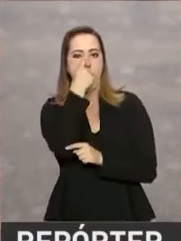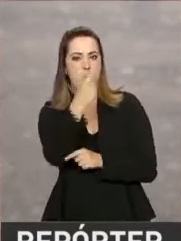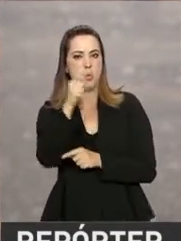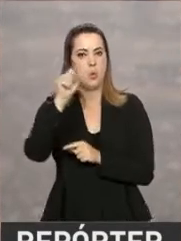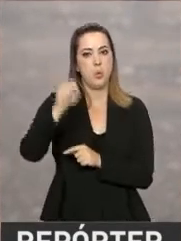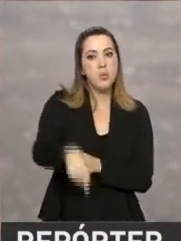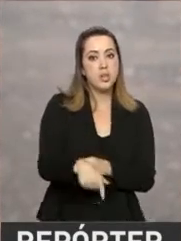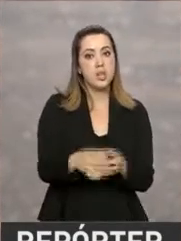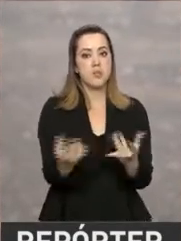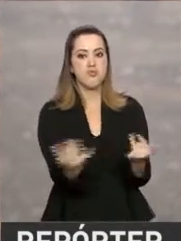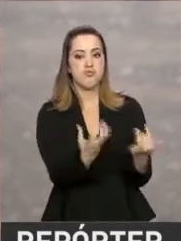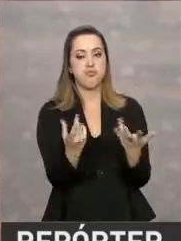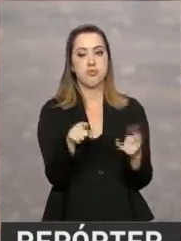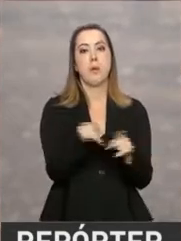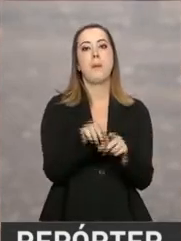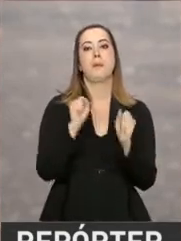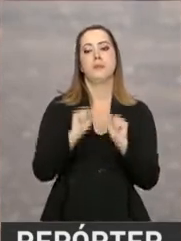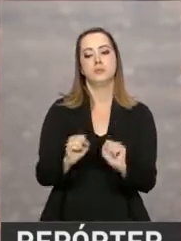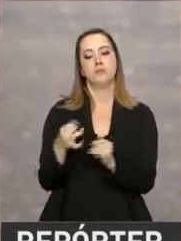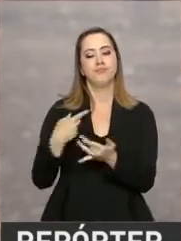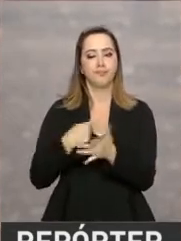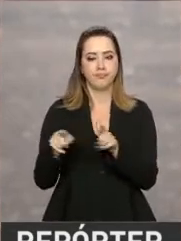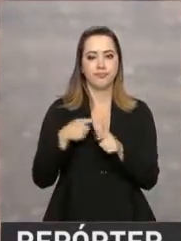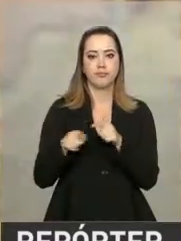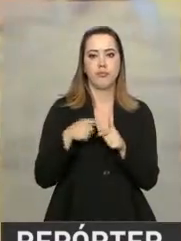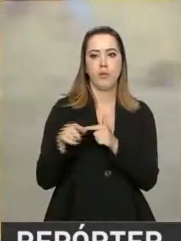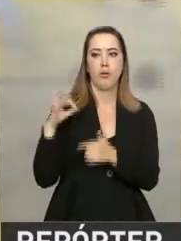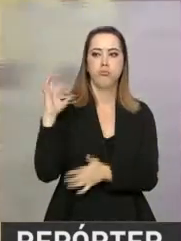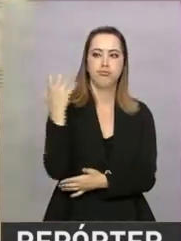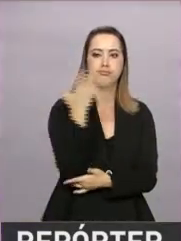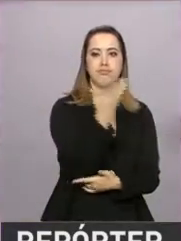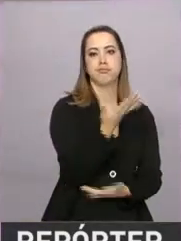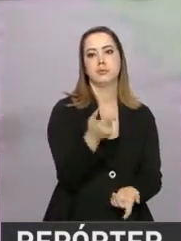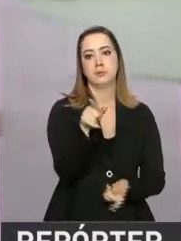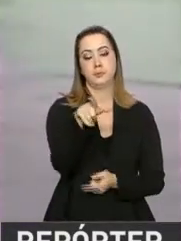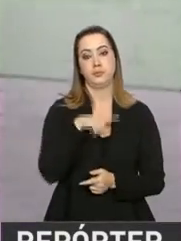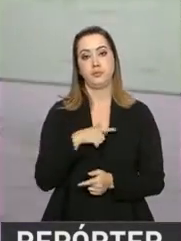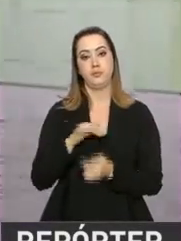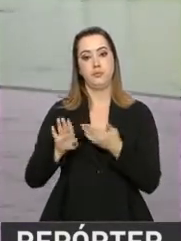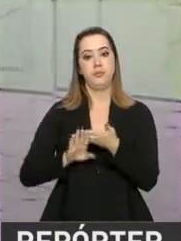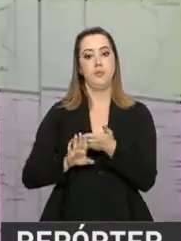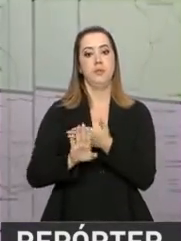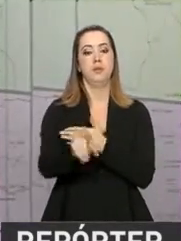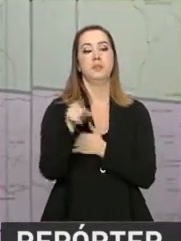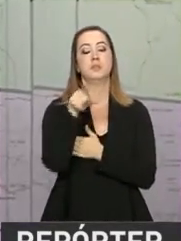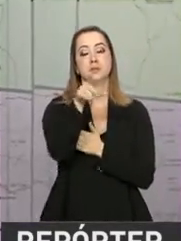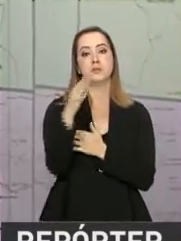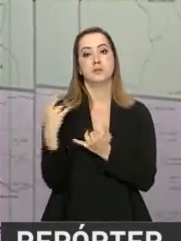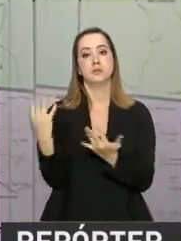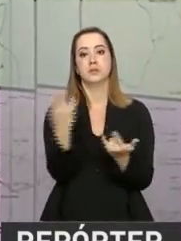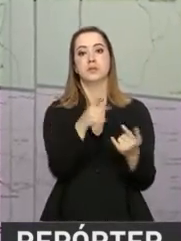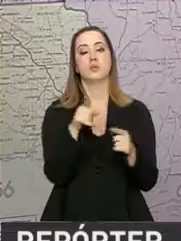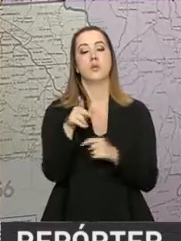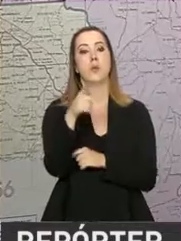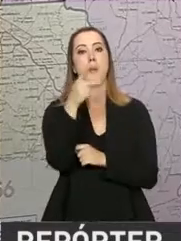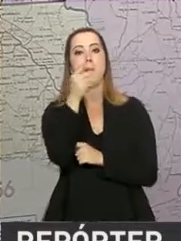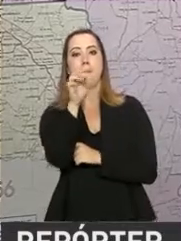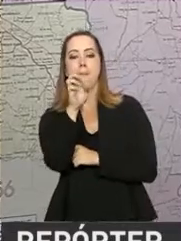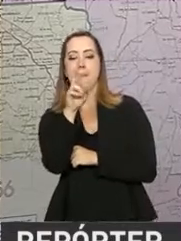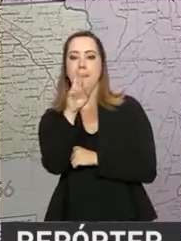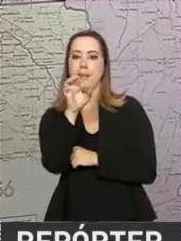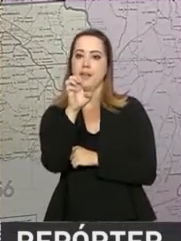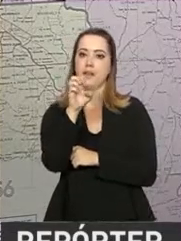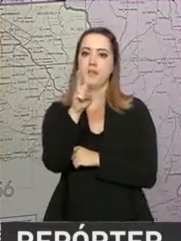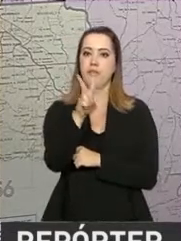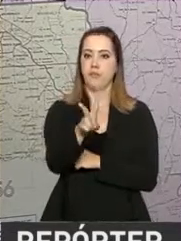pode causar queimadas e destruir o meio ambiente e para ajudar a prevenir e combater esses incêndios o prevfogo instituição